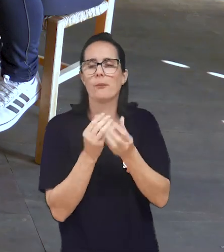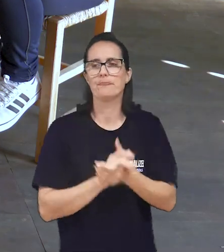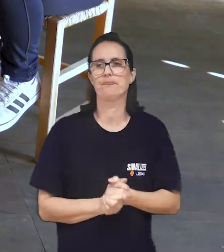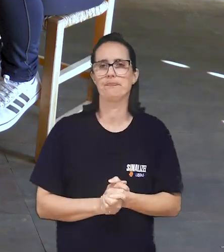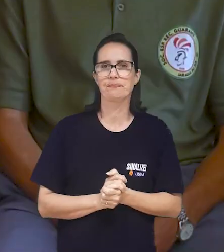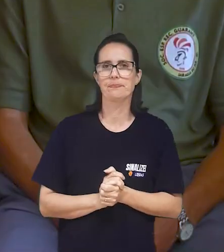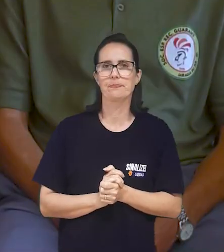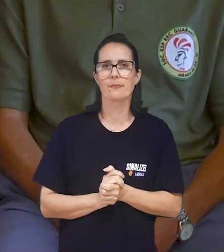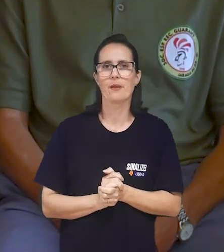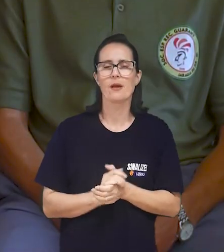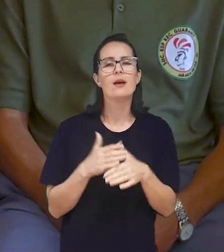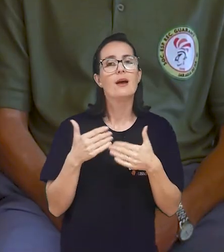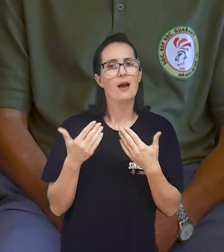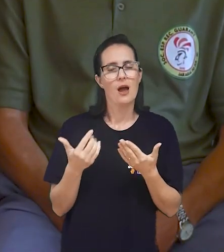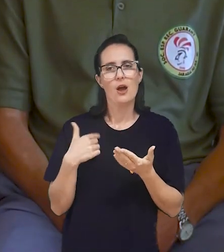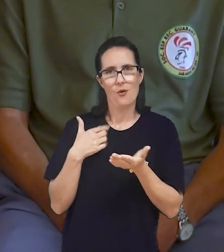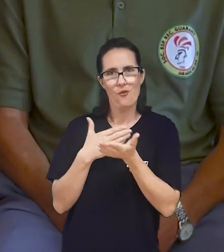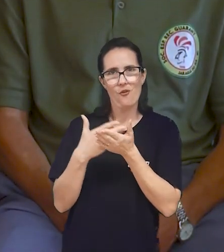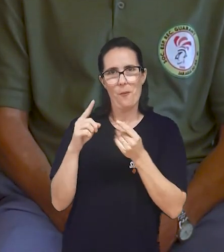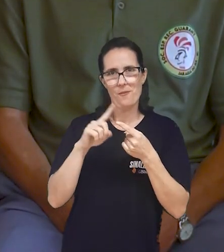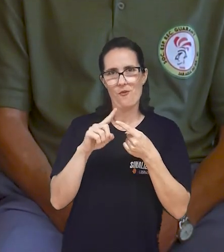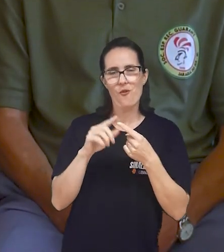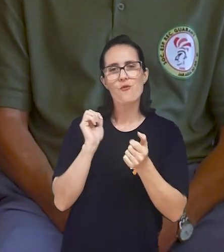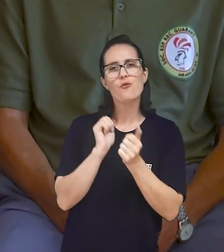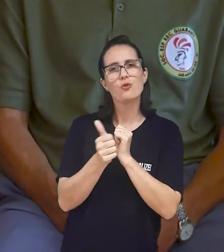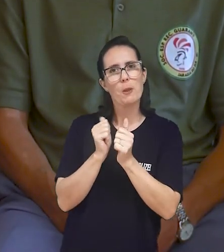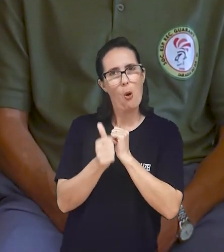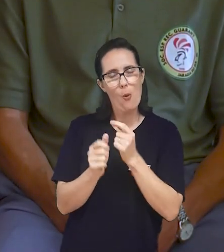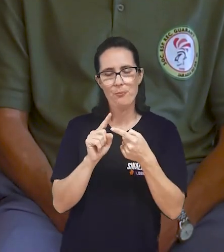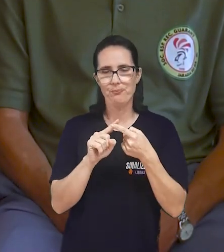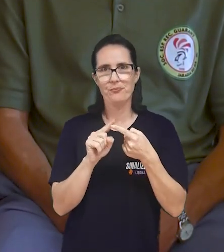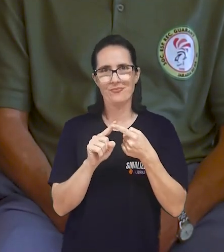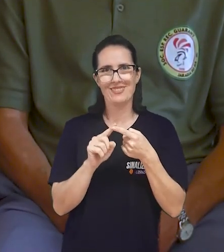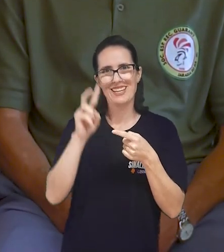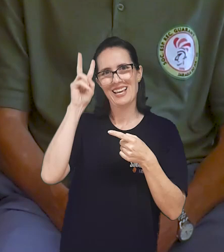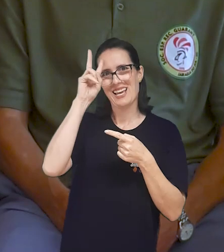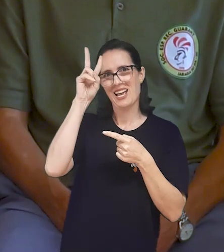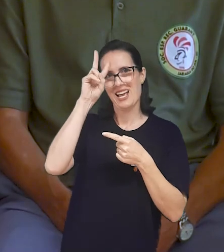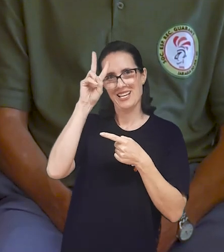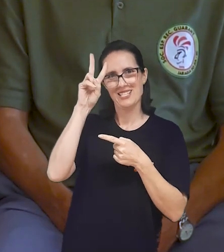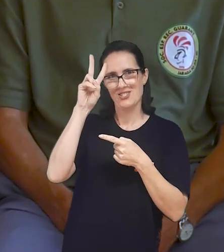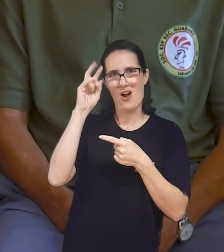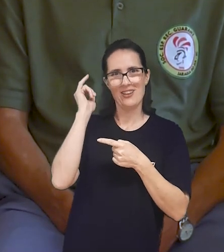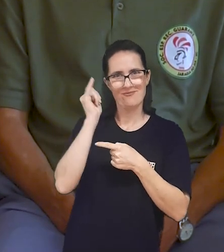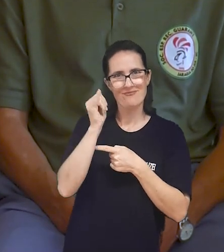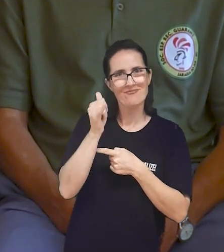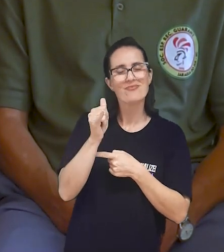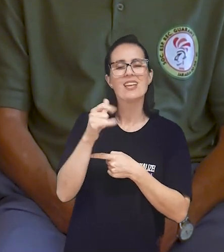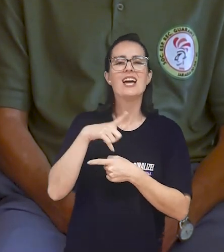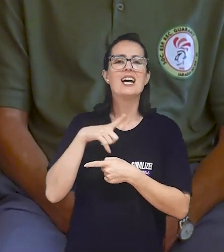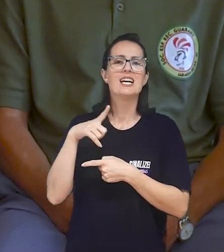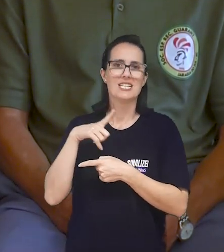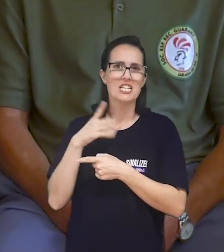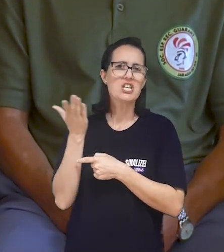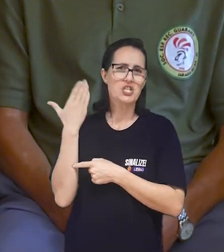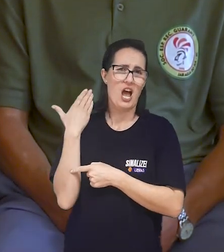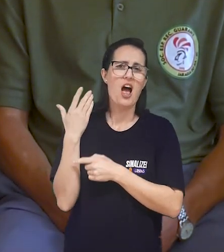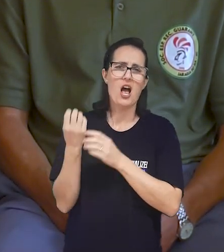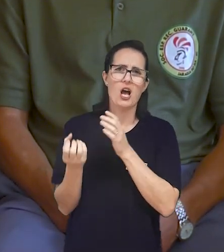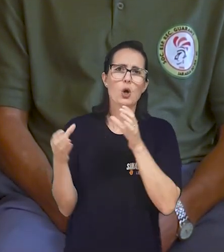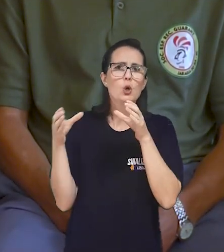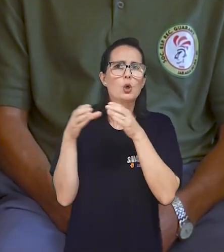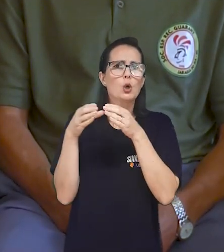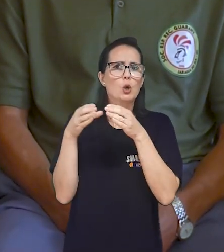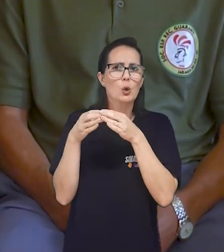Então, vou começar pelo futebol. O futebol diz na história que existia já um time de futebol antes mesmo